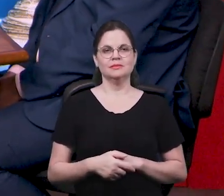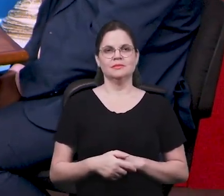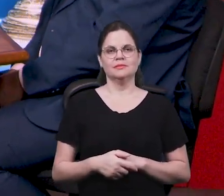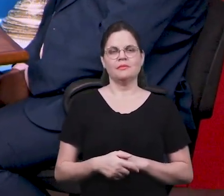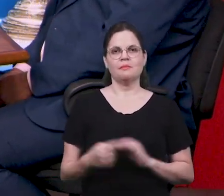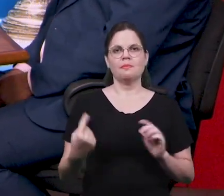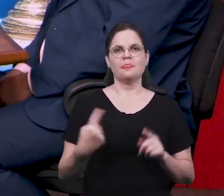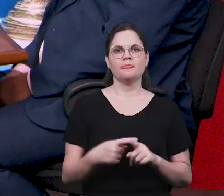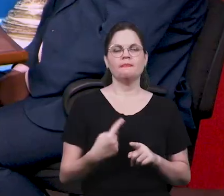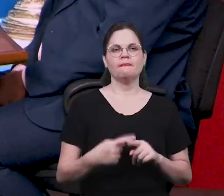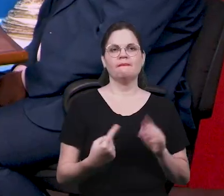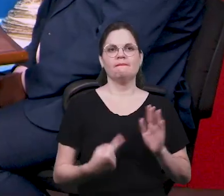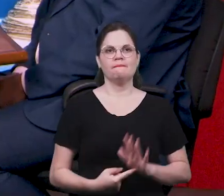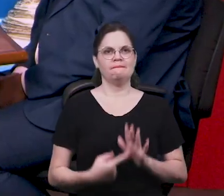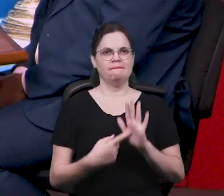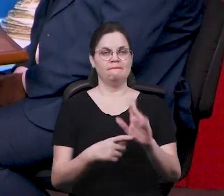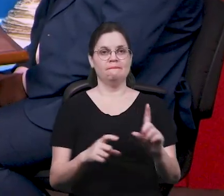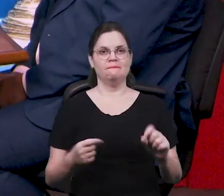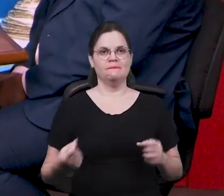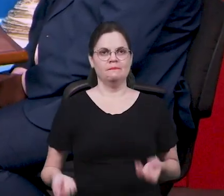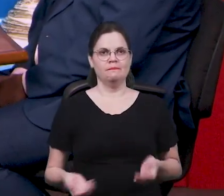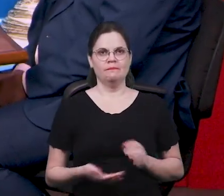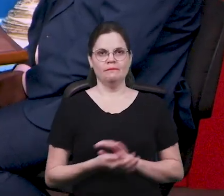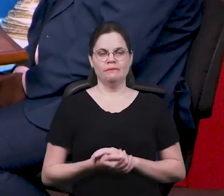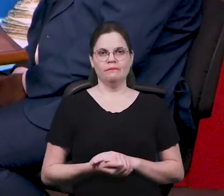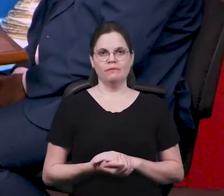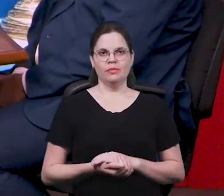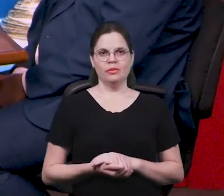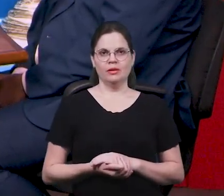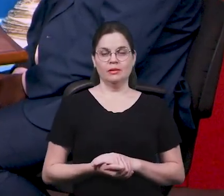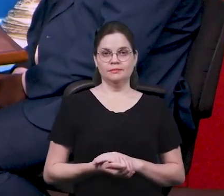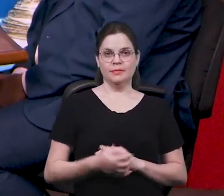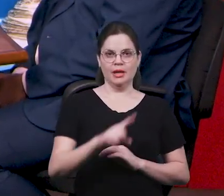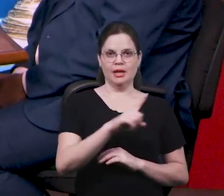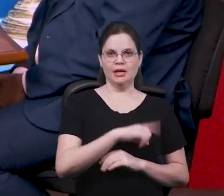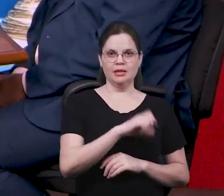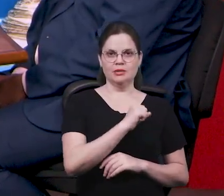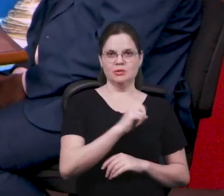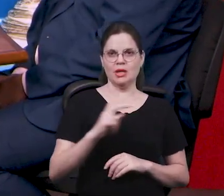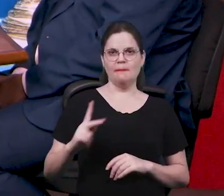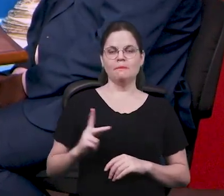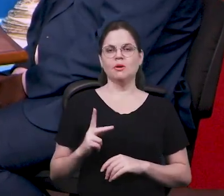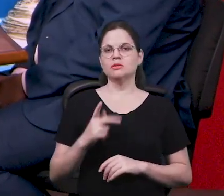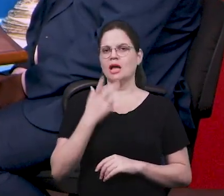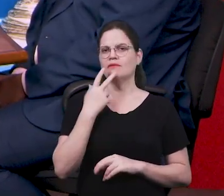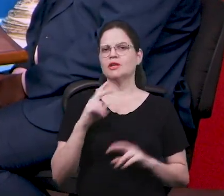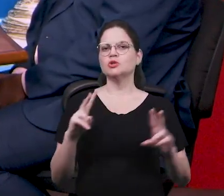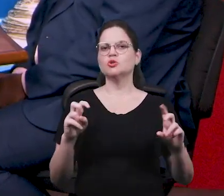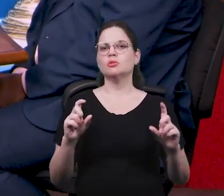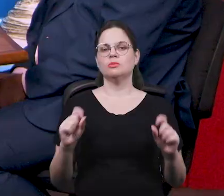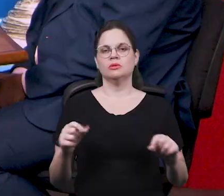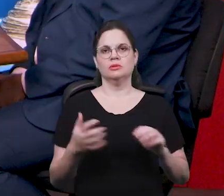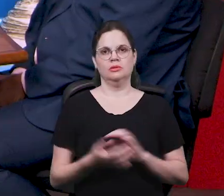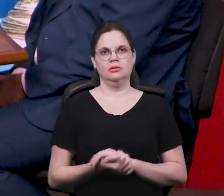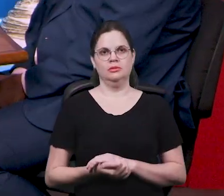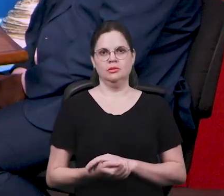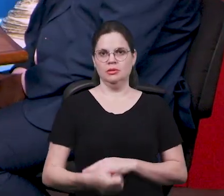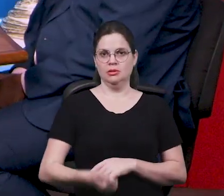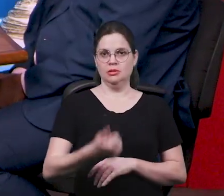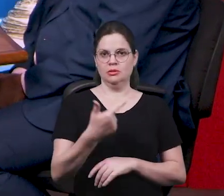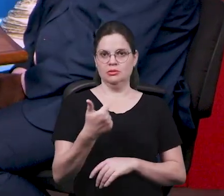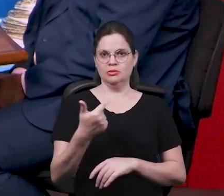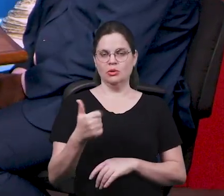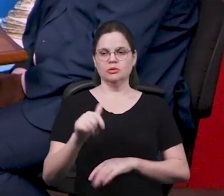mostrando que a quem os 12 se referiram nessa palavra, a quem eles se referiram, e os 12 convocando